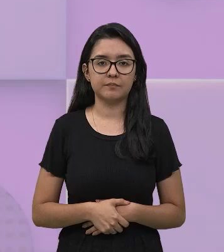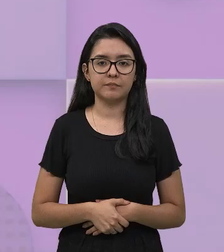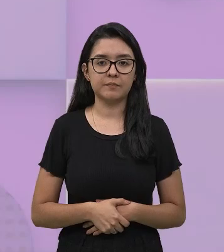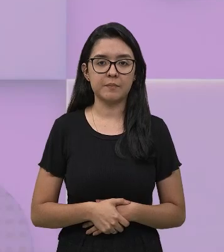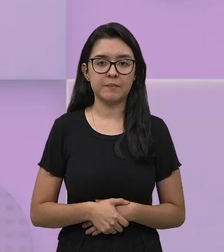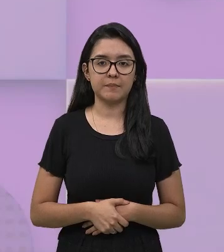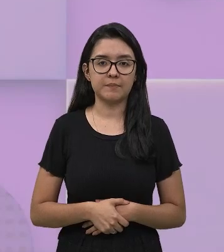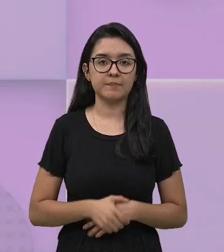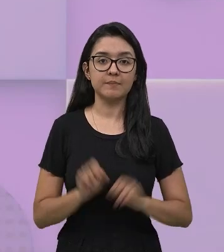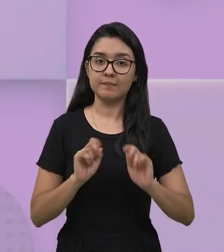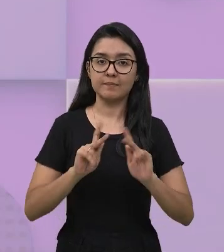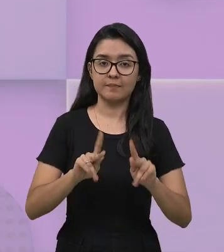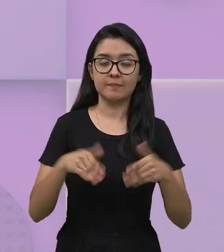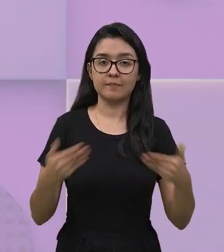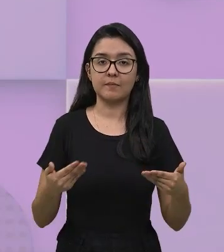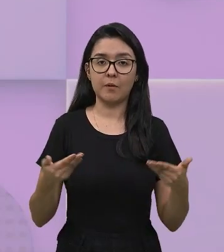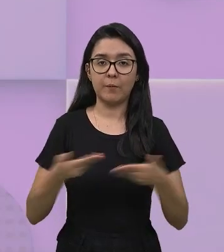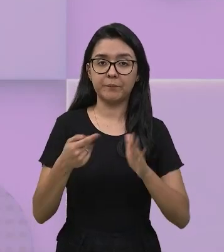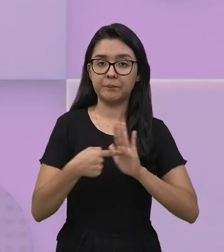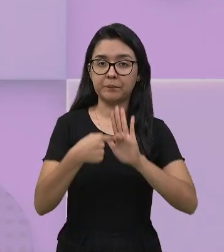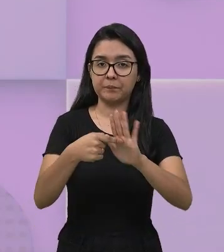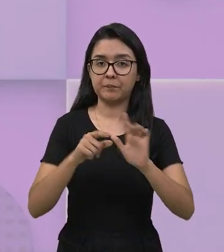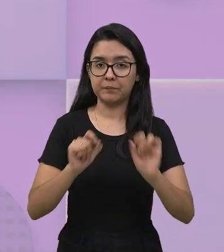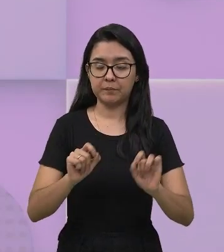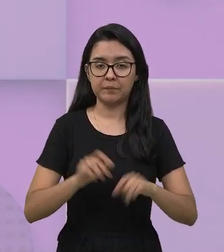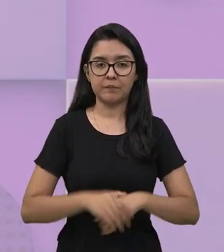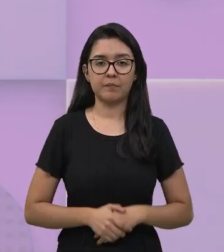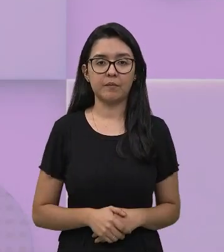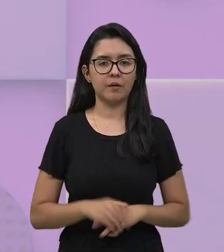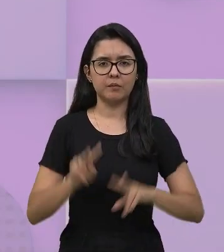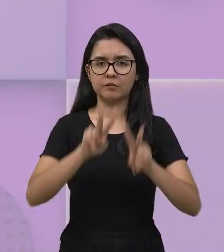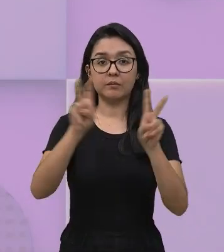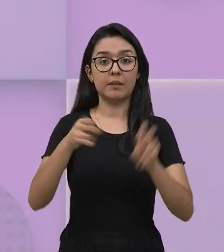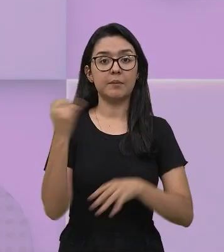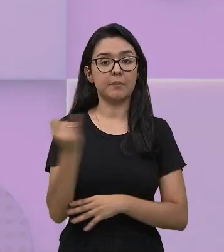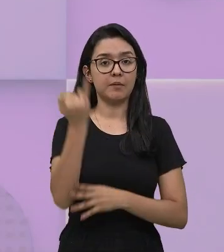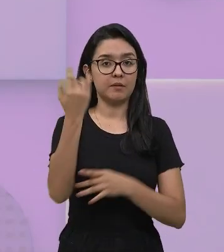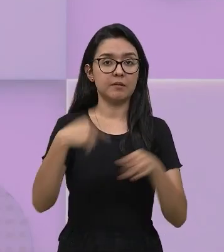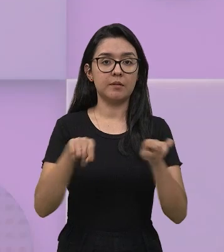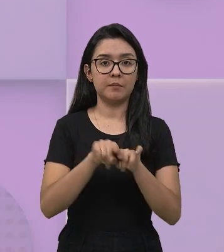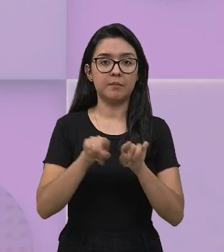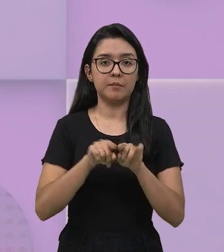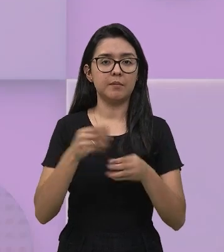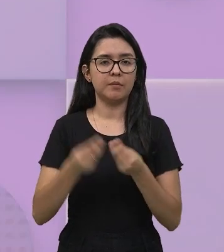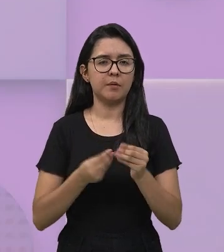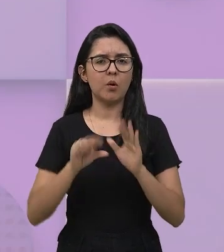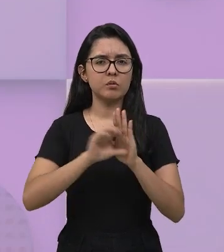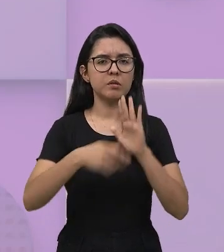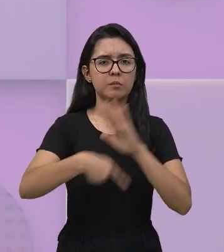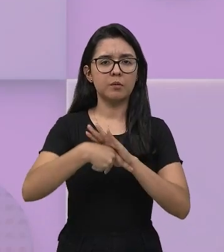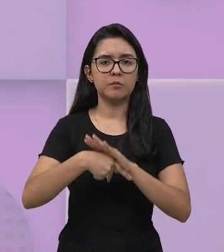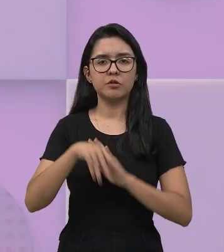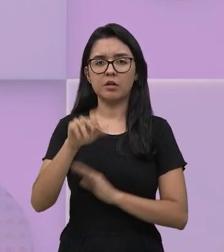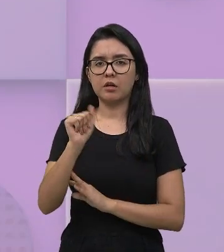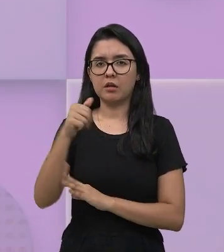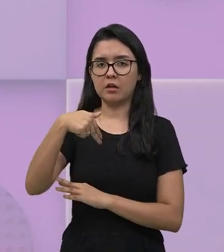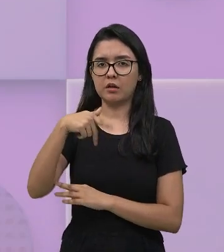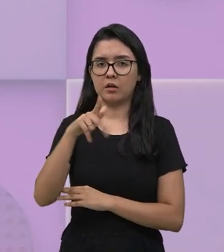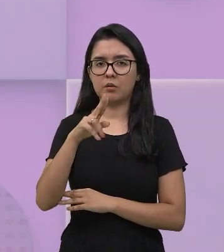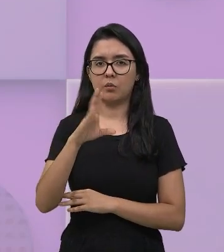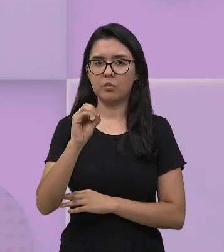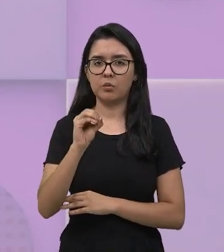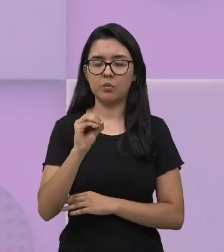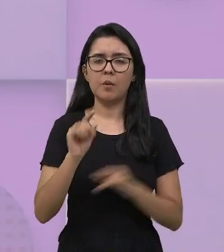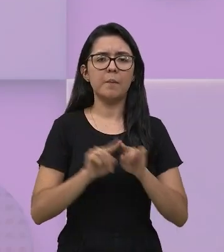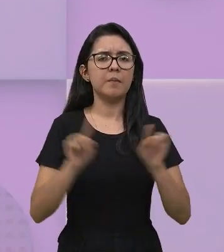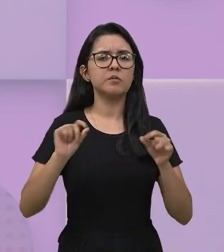Muito bem, pessoal. Vou trazer aqui para você um tema importante, noção primitiva de ângulos. Mas afinal, então,